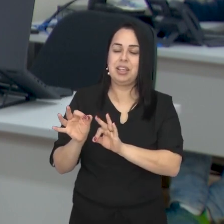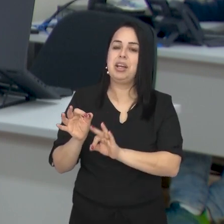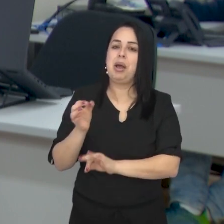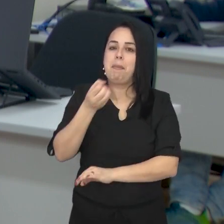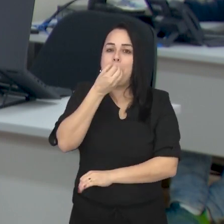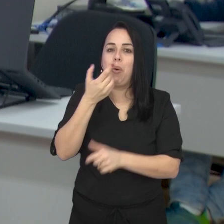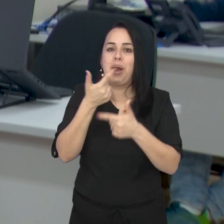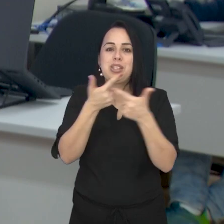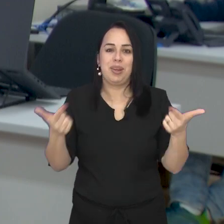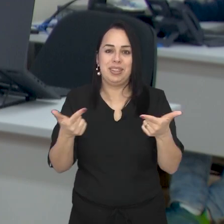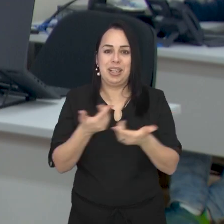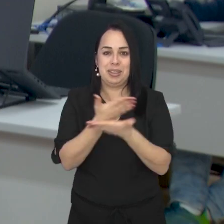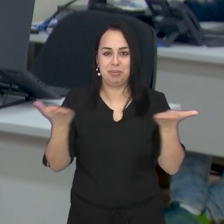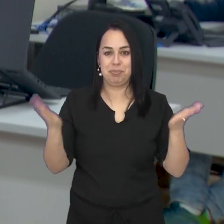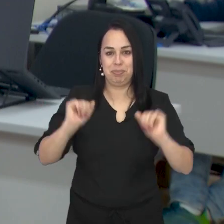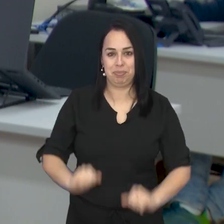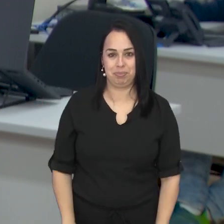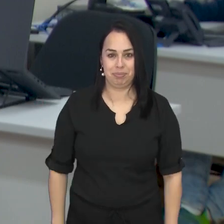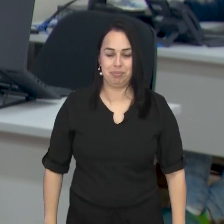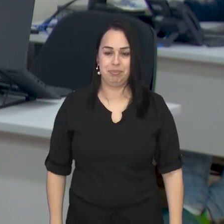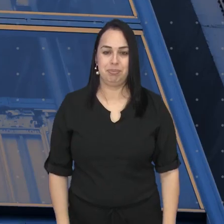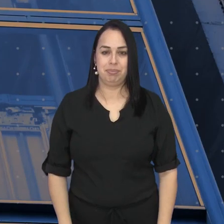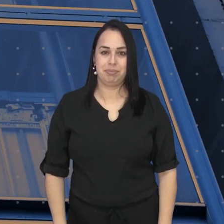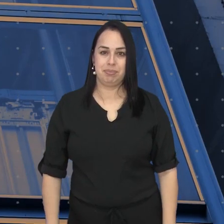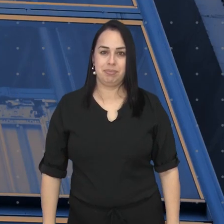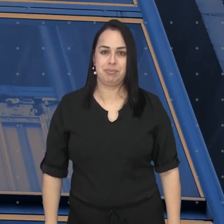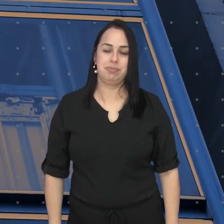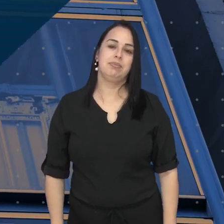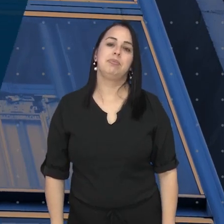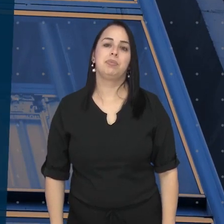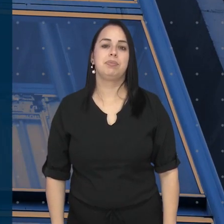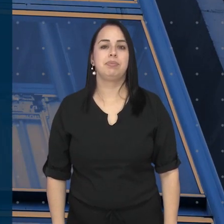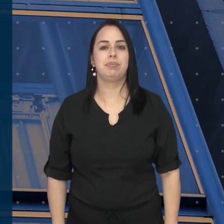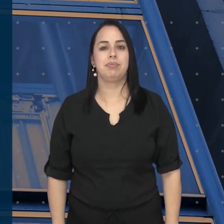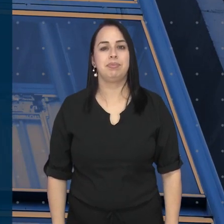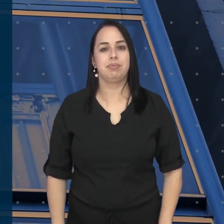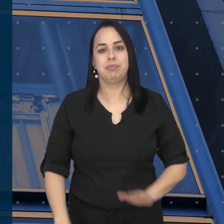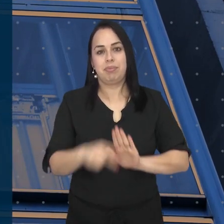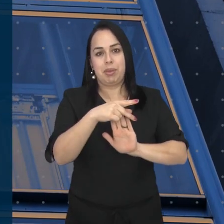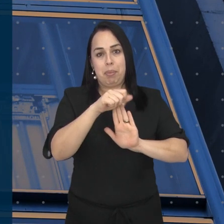só ficar de olho e muito boa sorte a todos.